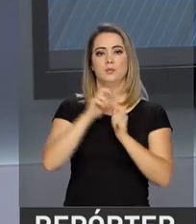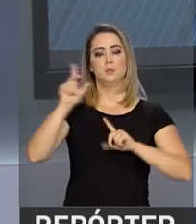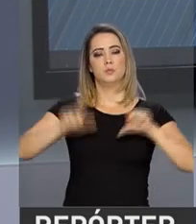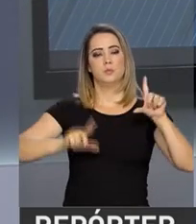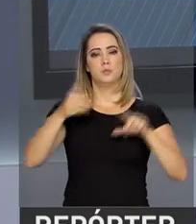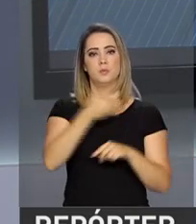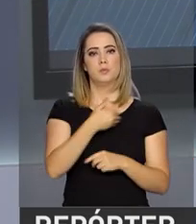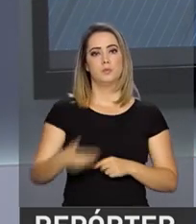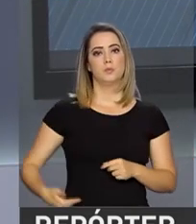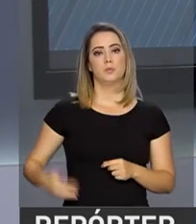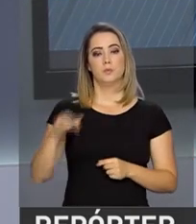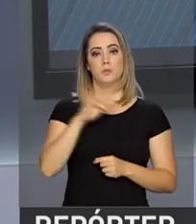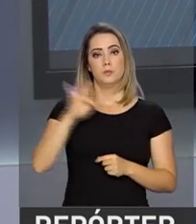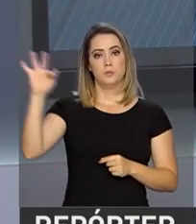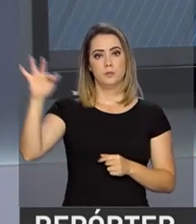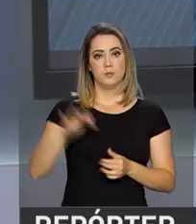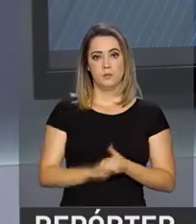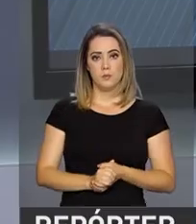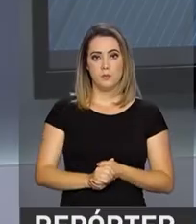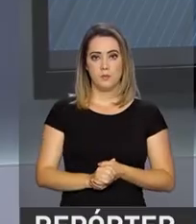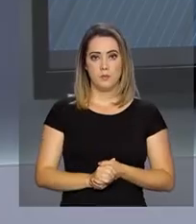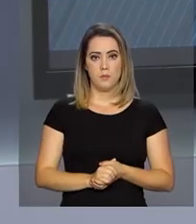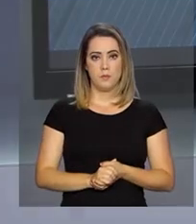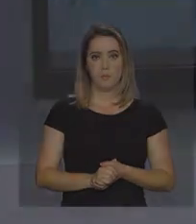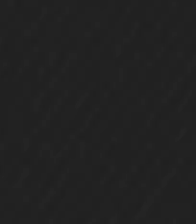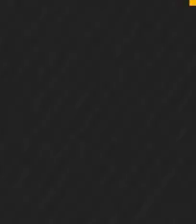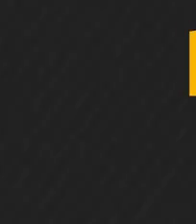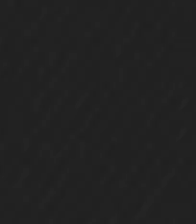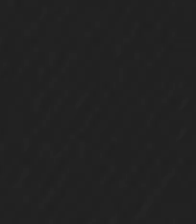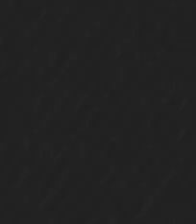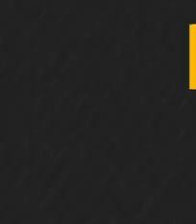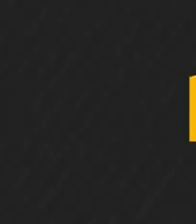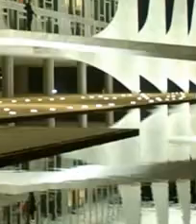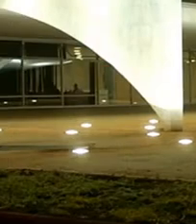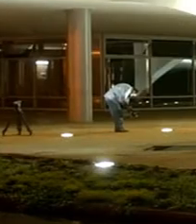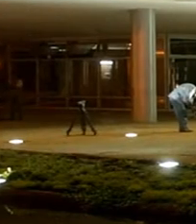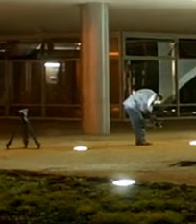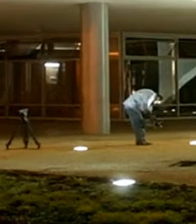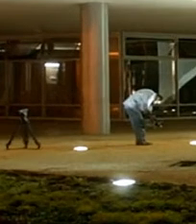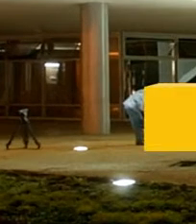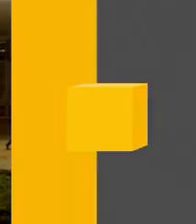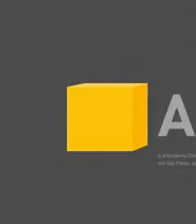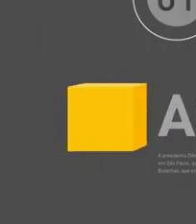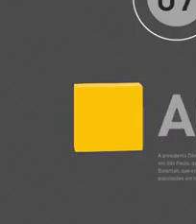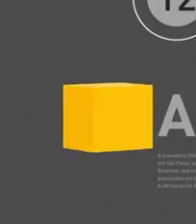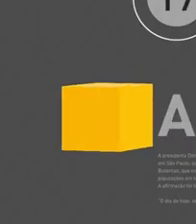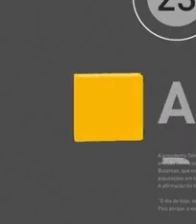com a gente na NBR, a TV do Governo Federal. We'll be right back.